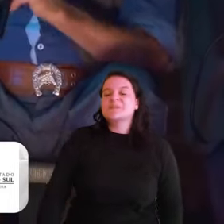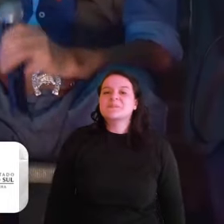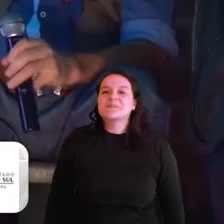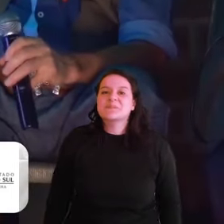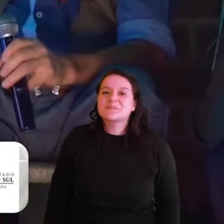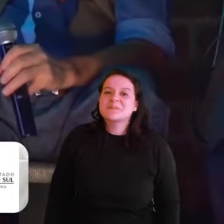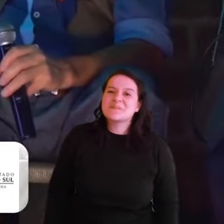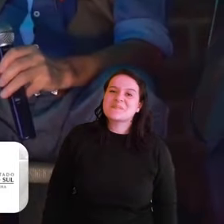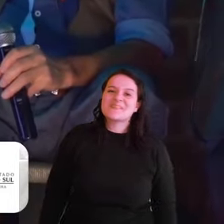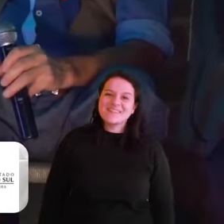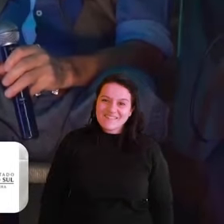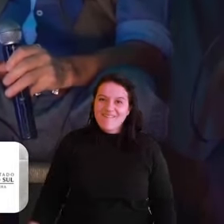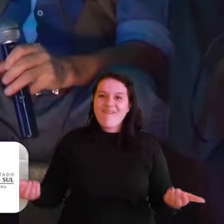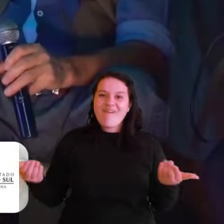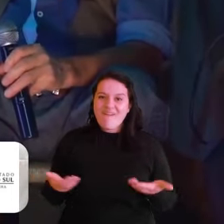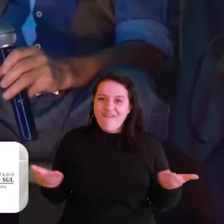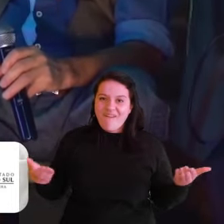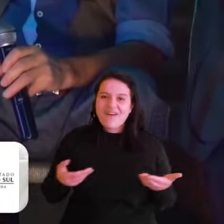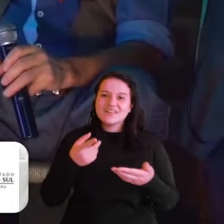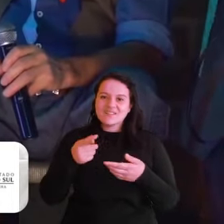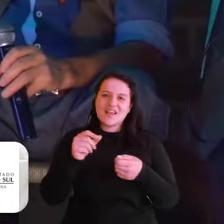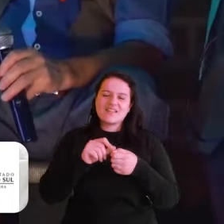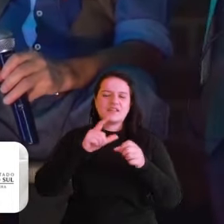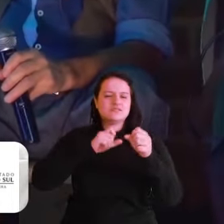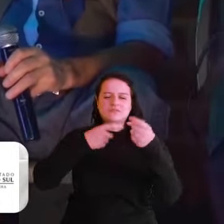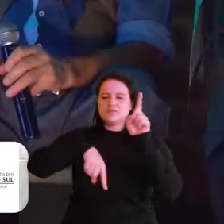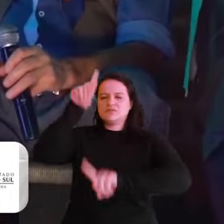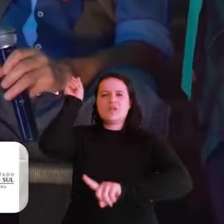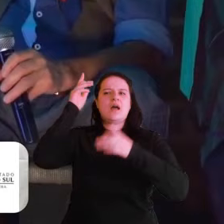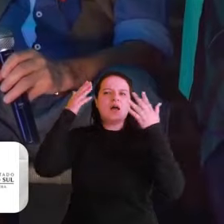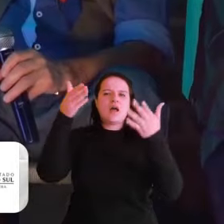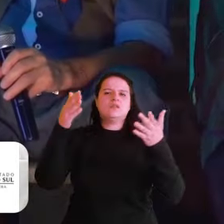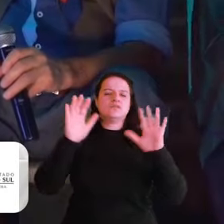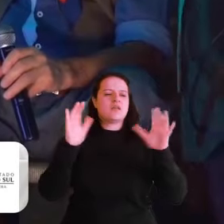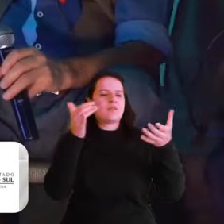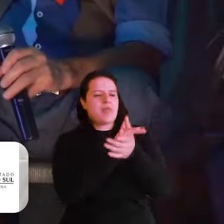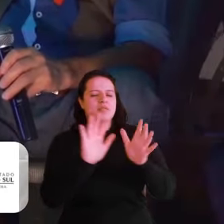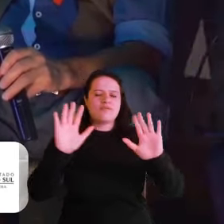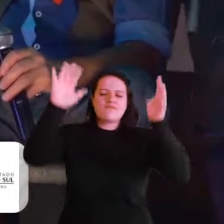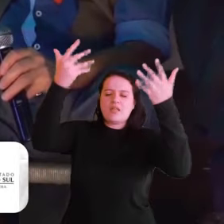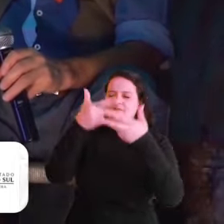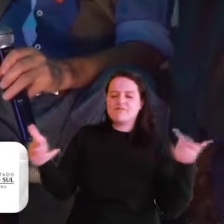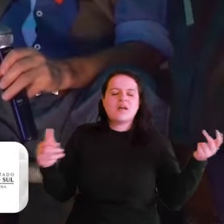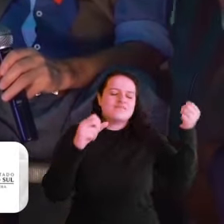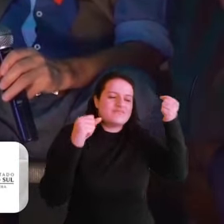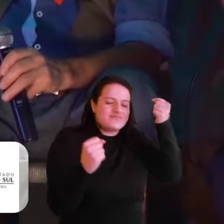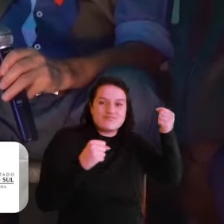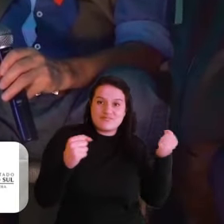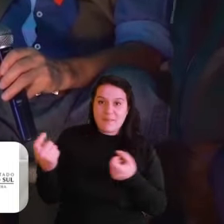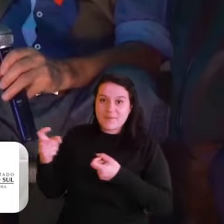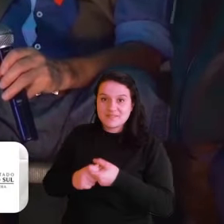Hoje ele faz sucesso aqui na região, animando os casamentos, os bailes. Um grande, grande parceiro nosso aí. O Mandando Lenha, você toca